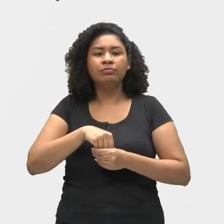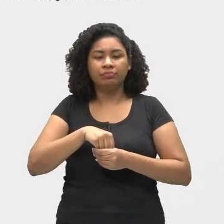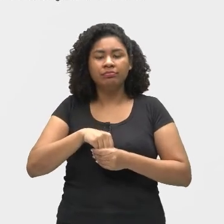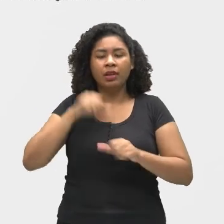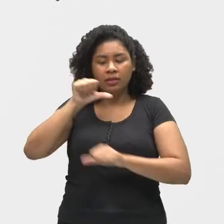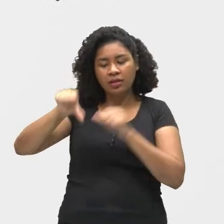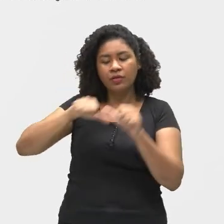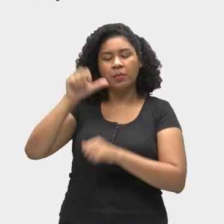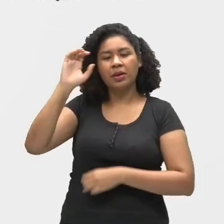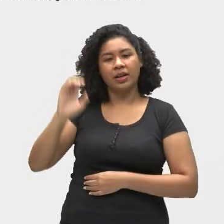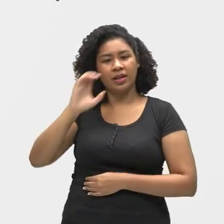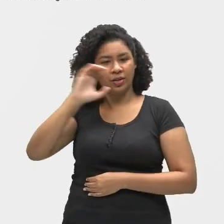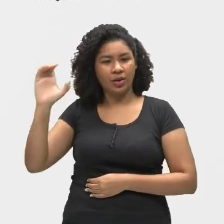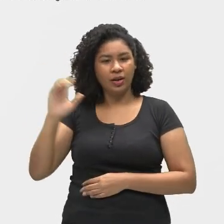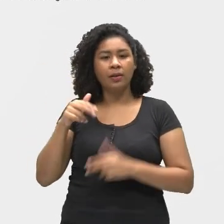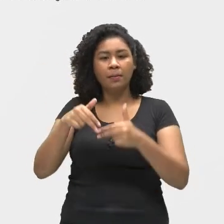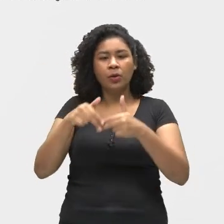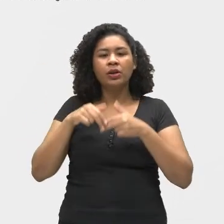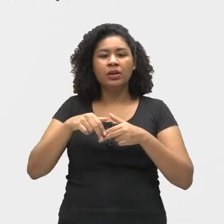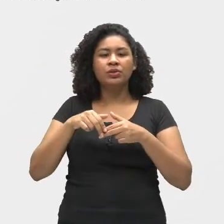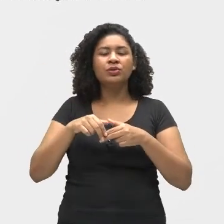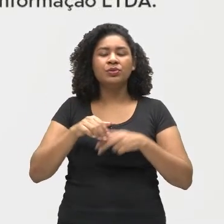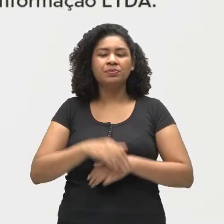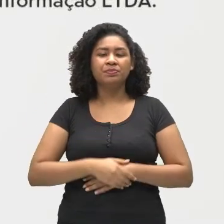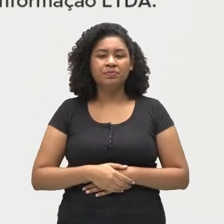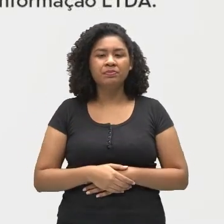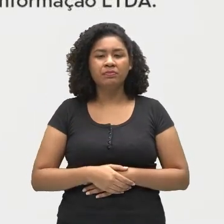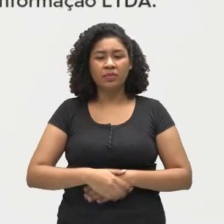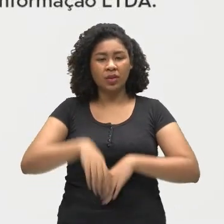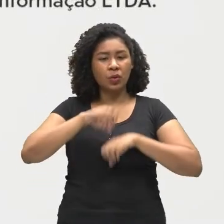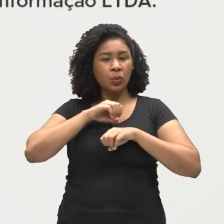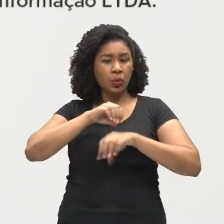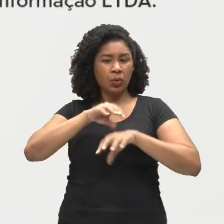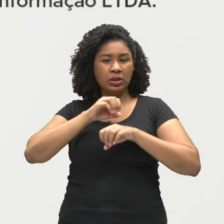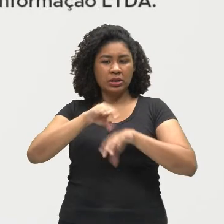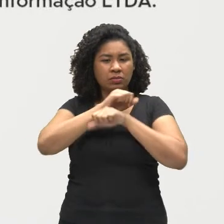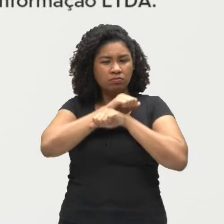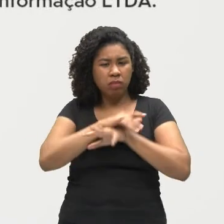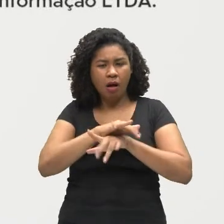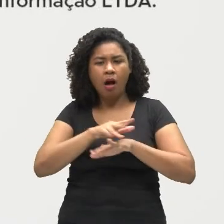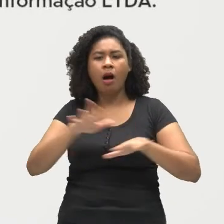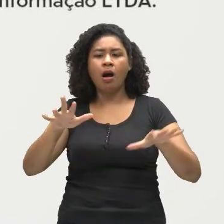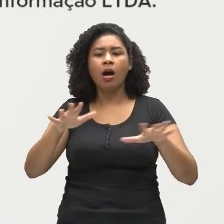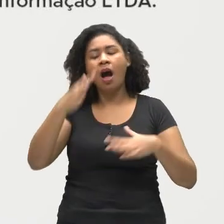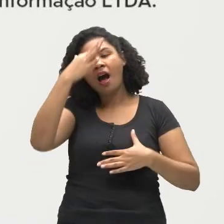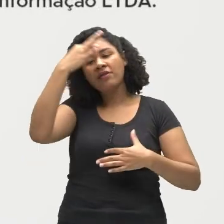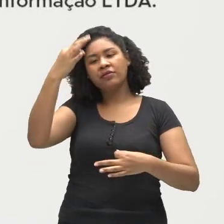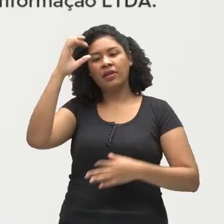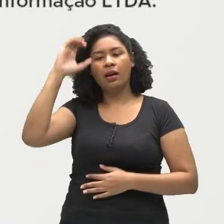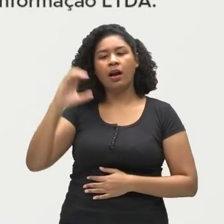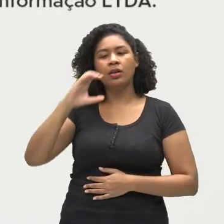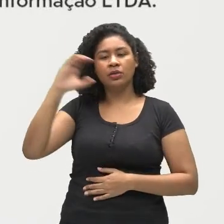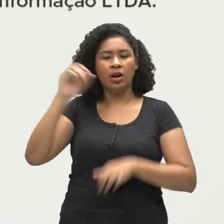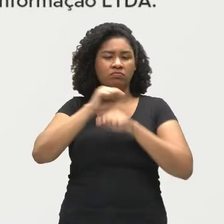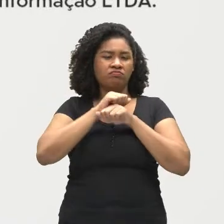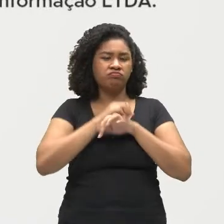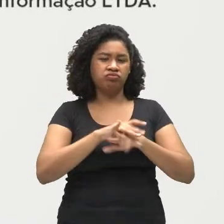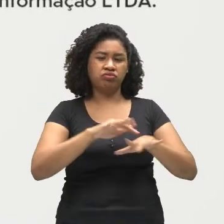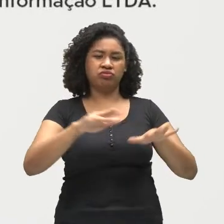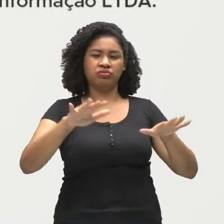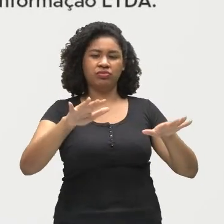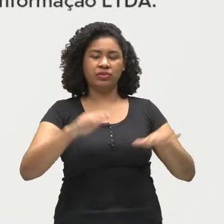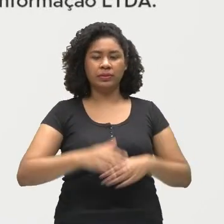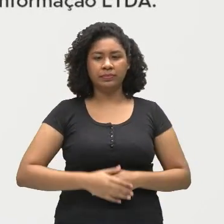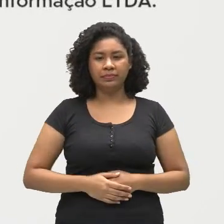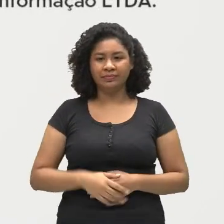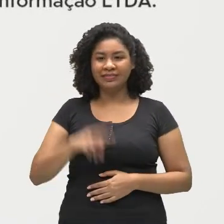do ensino das missões divulgaram a fé católica. Deixa aí que eu quero mostrar para vocês aqui. Então, como vocês podem ver, aqui